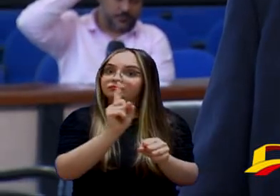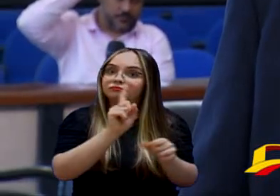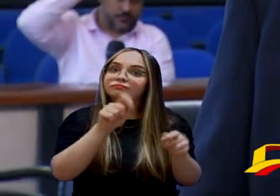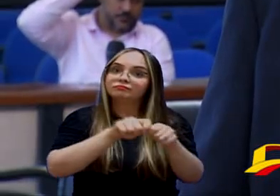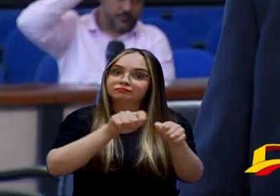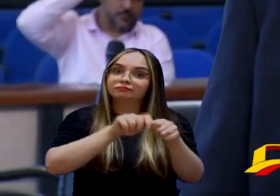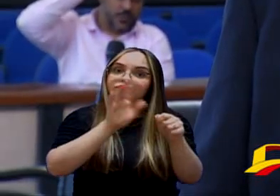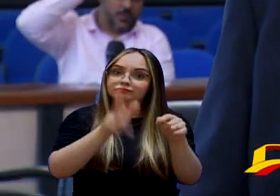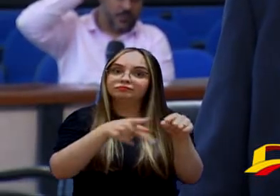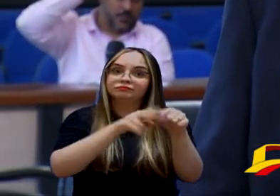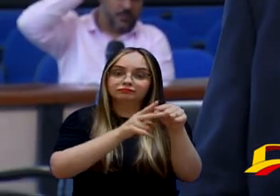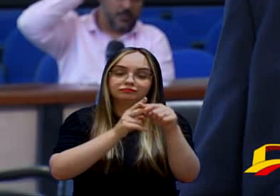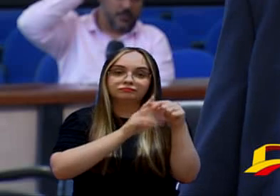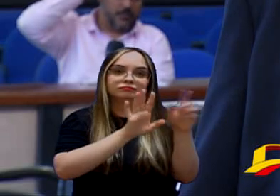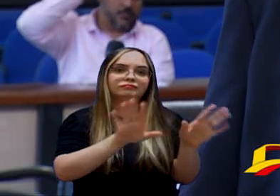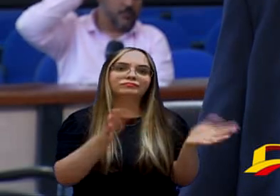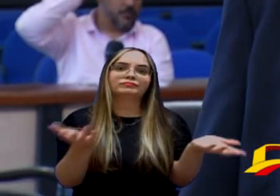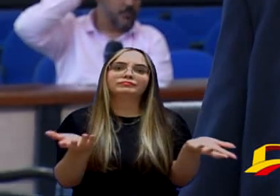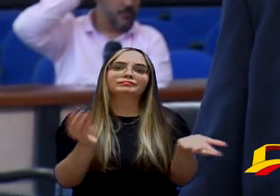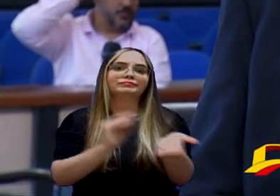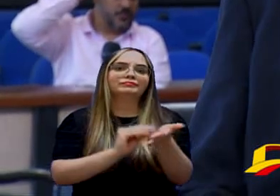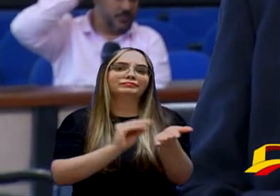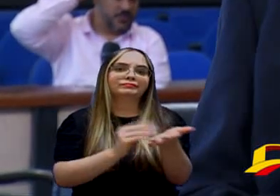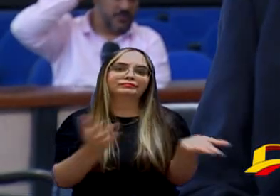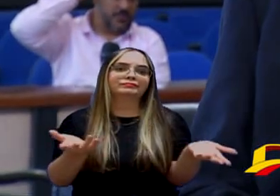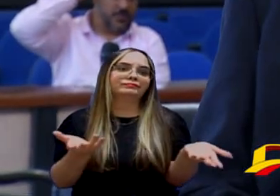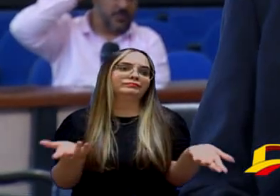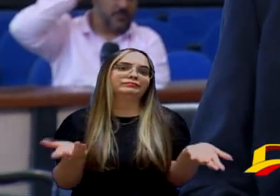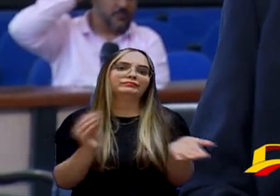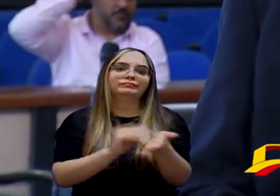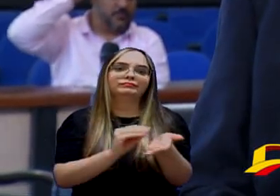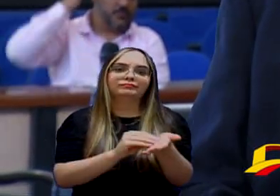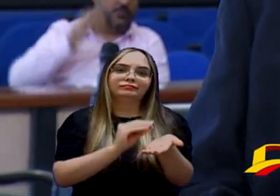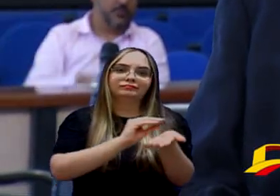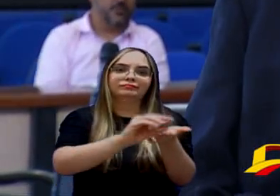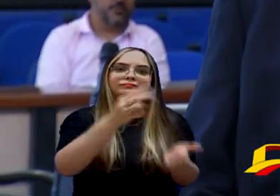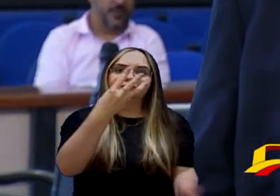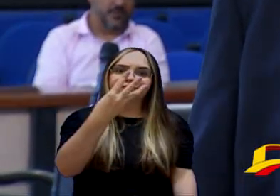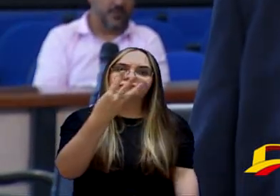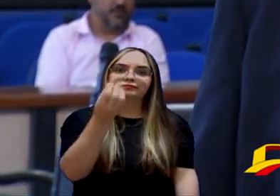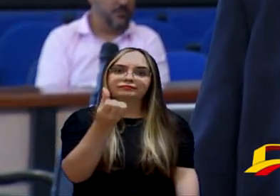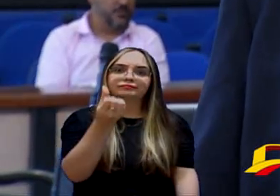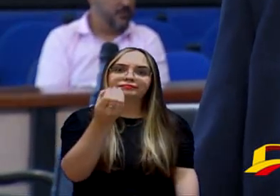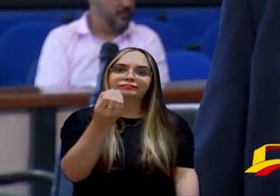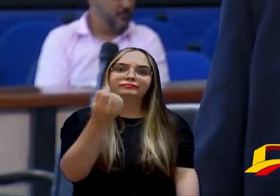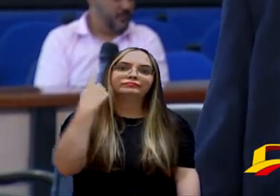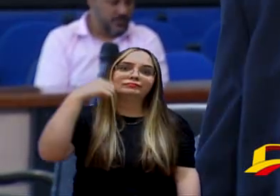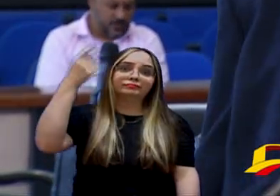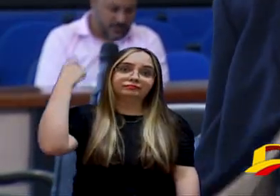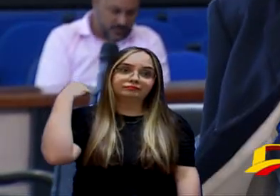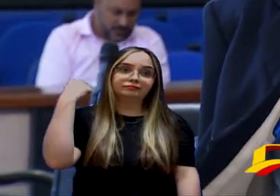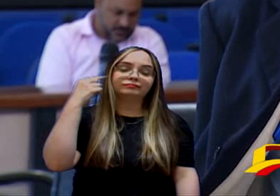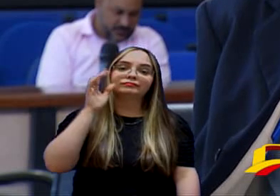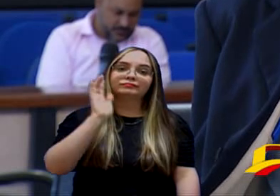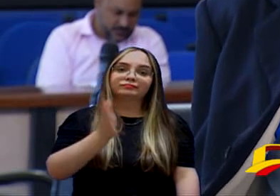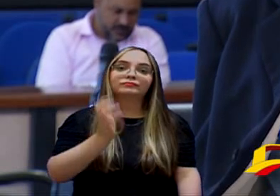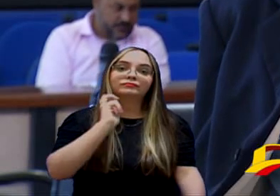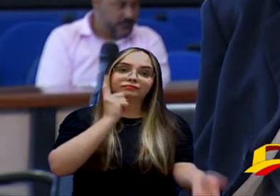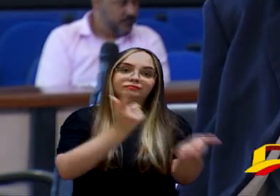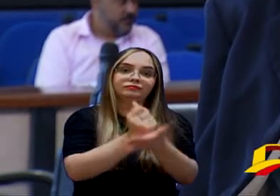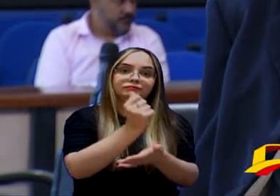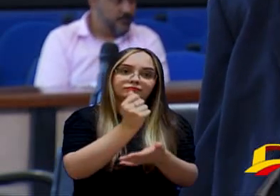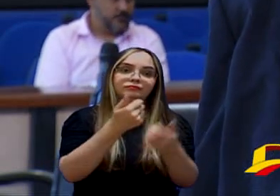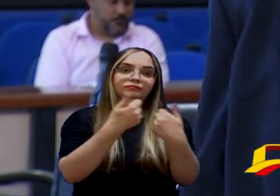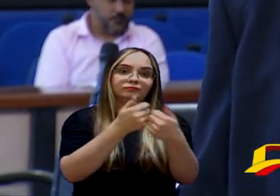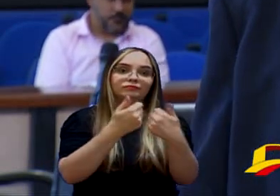entendeu Era só o que faltava agora porque eu mandei 360 da outra vez que compraram